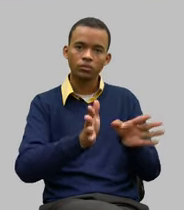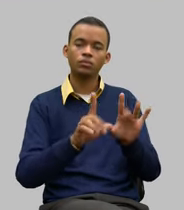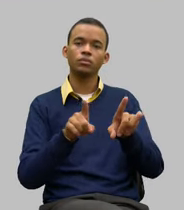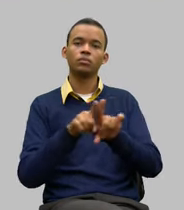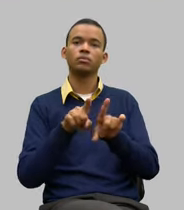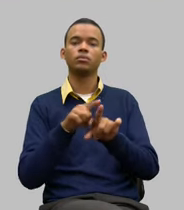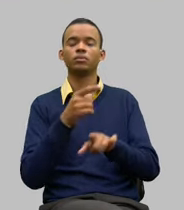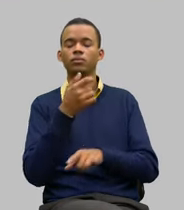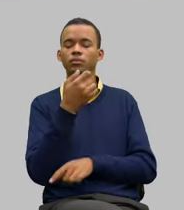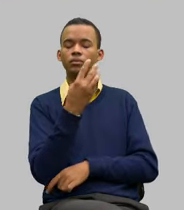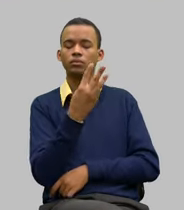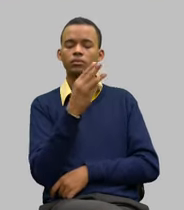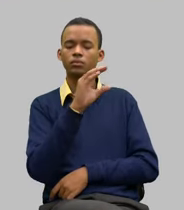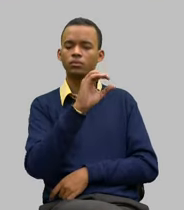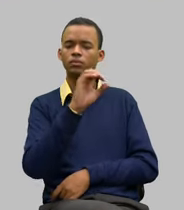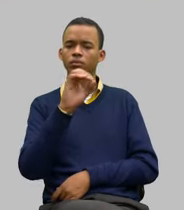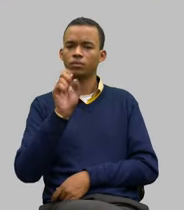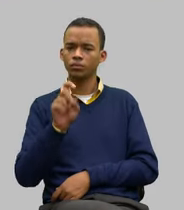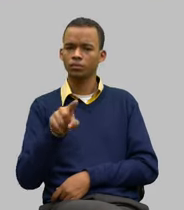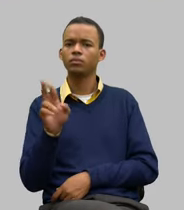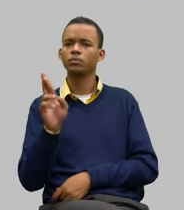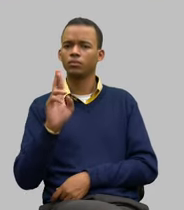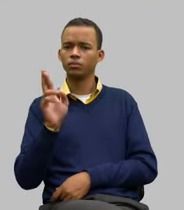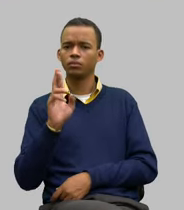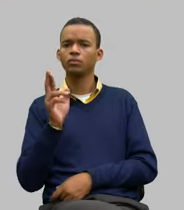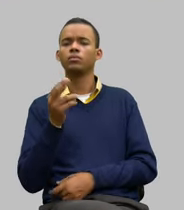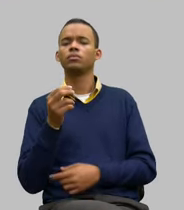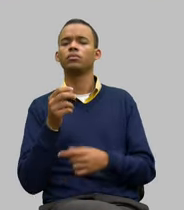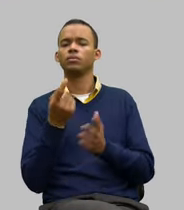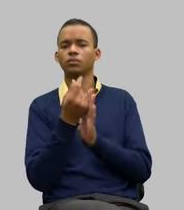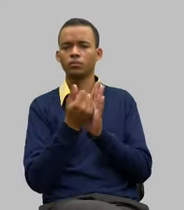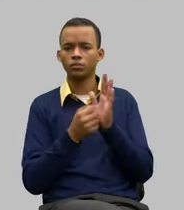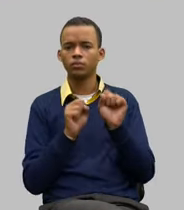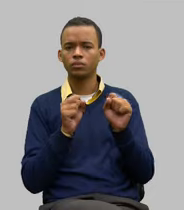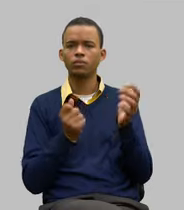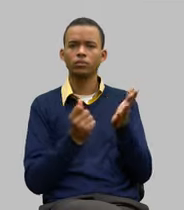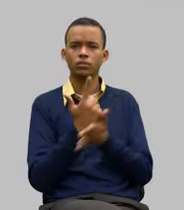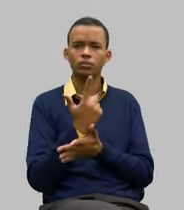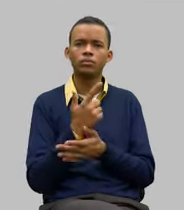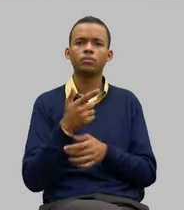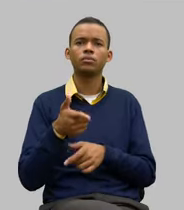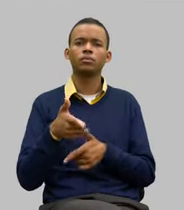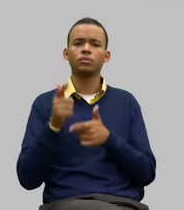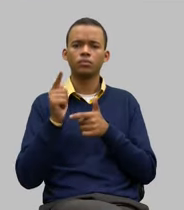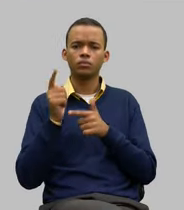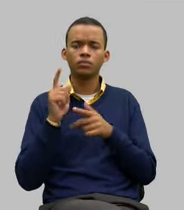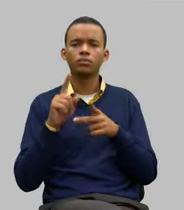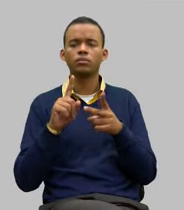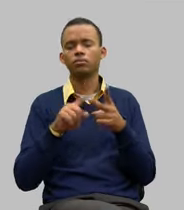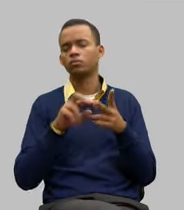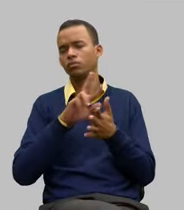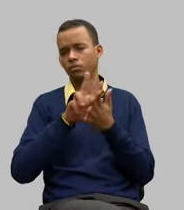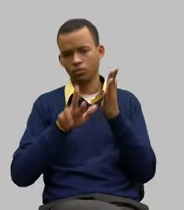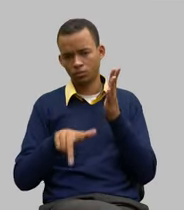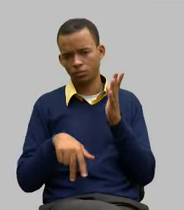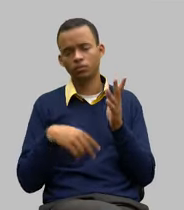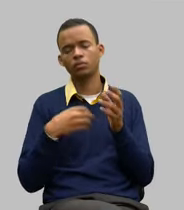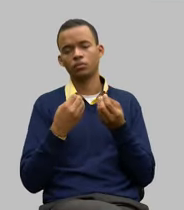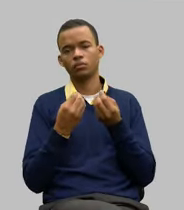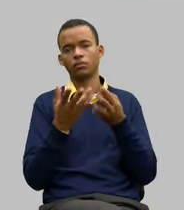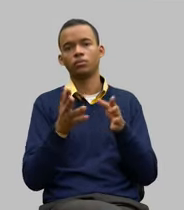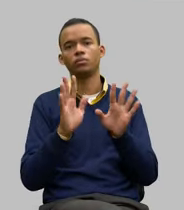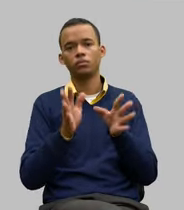300.000 em recursos para aquisição de armas fuzis exemplo caso de Muzambinho né Muzambinho e o sargento